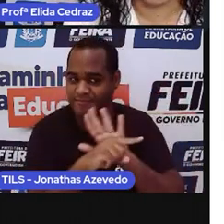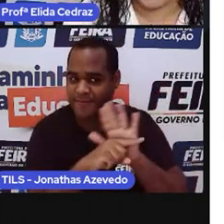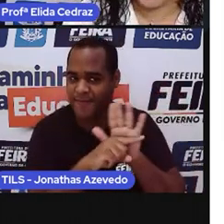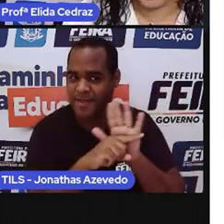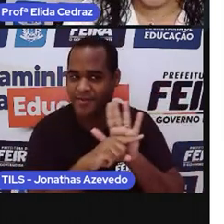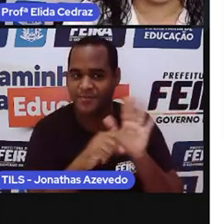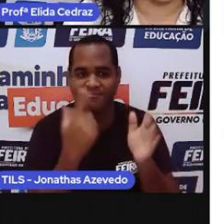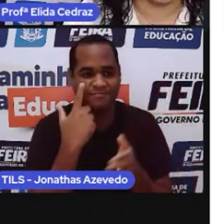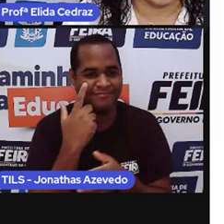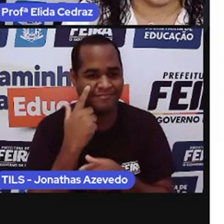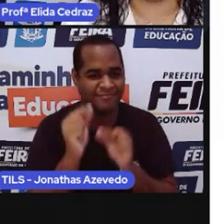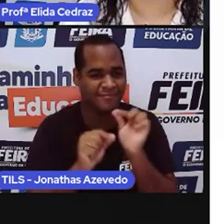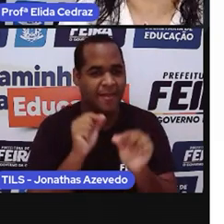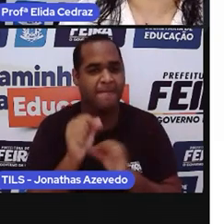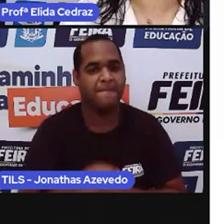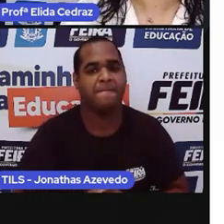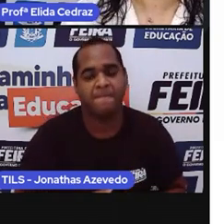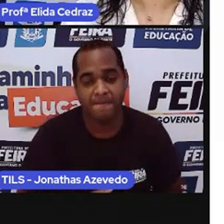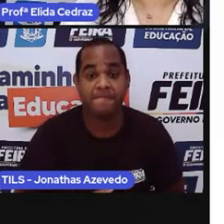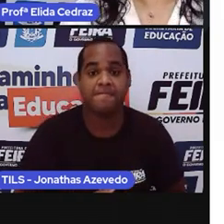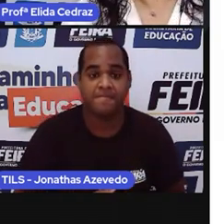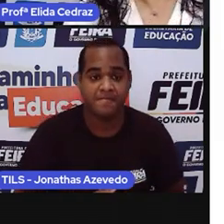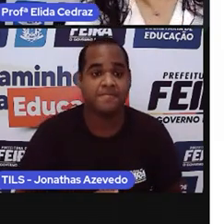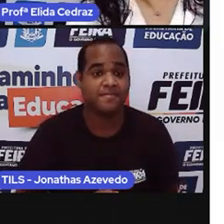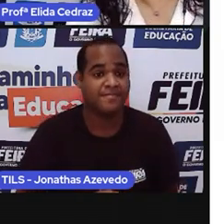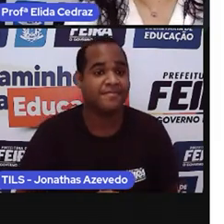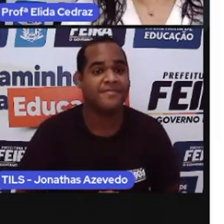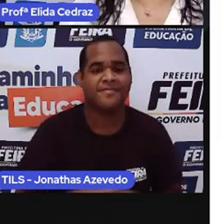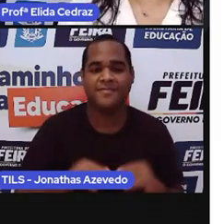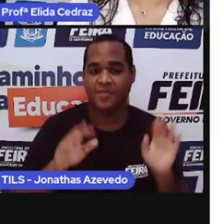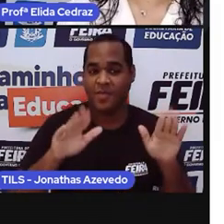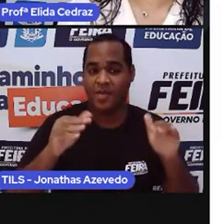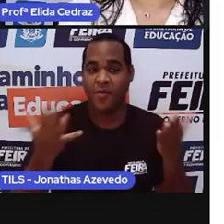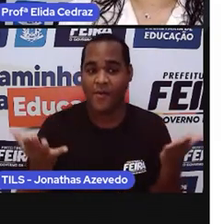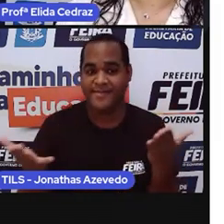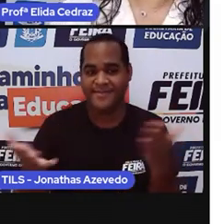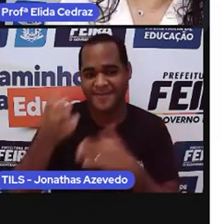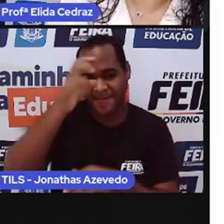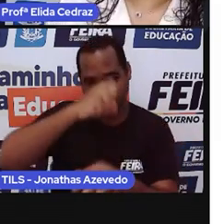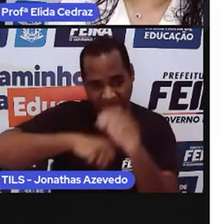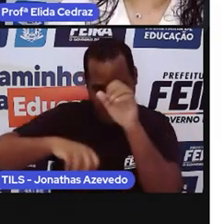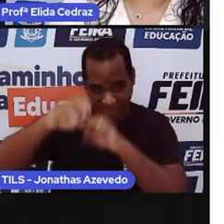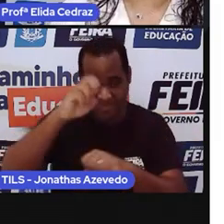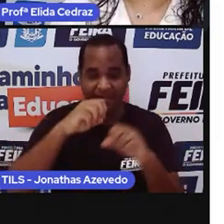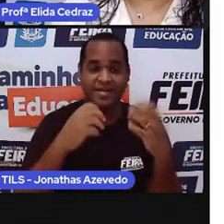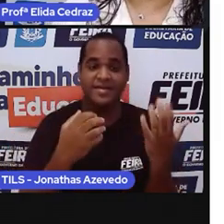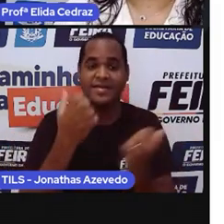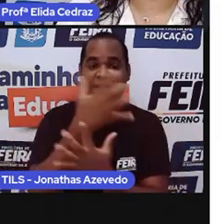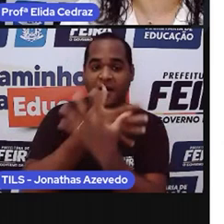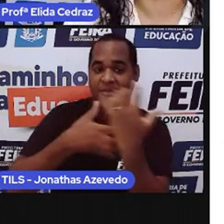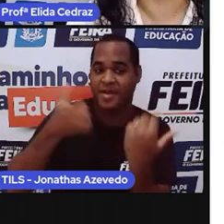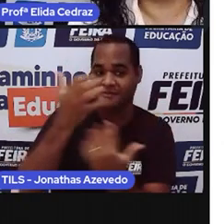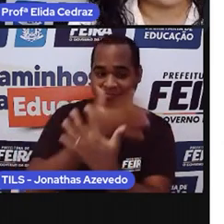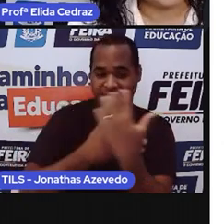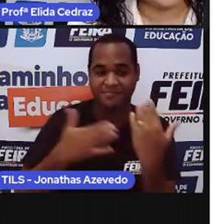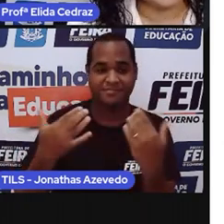pouquinho mais à frente. Vamos lá. Mas nós vamos aprender cantigas de